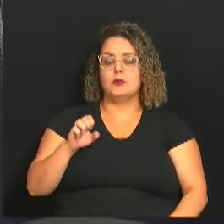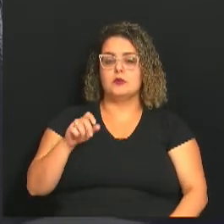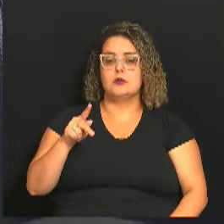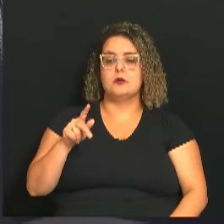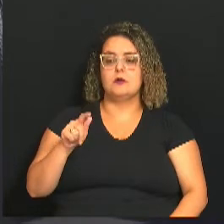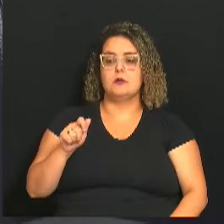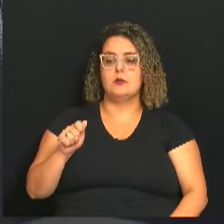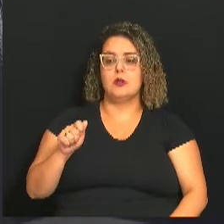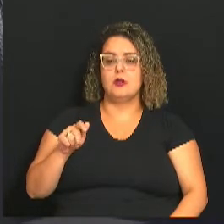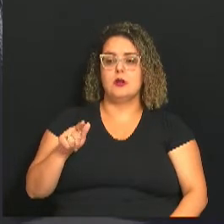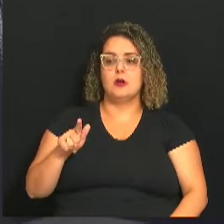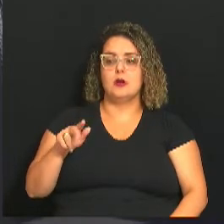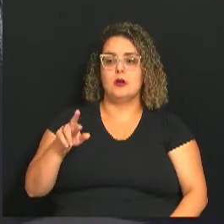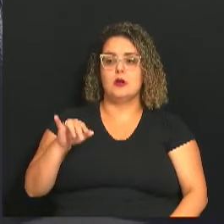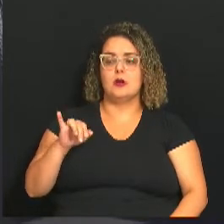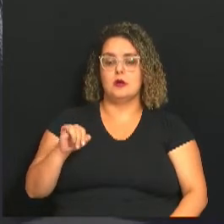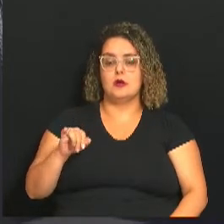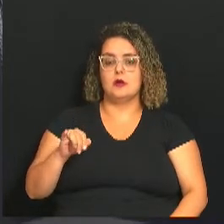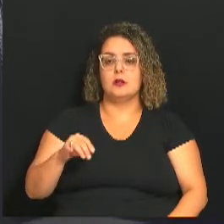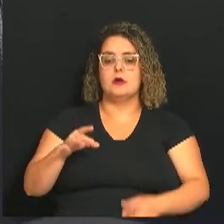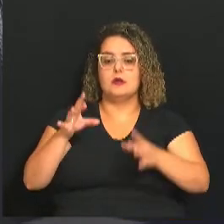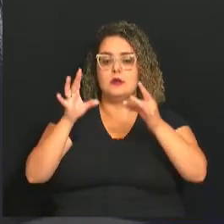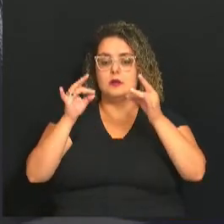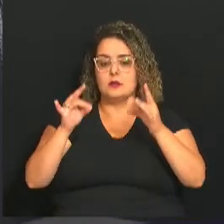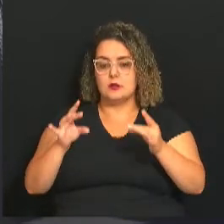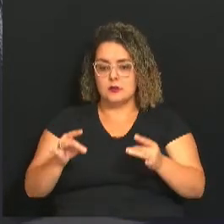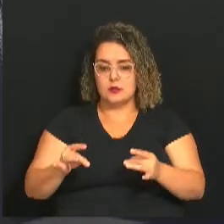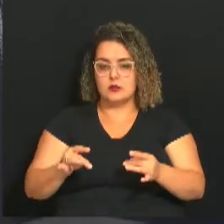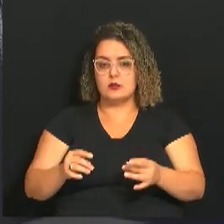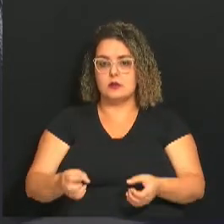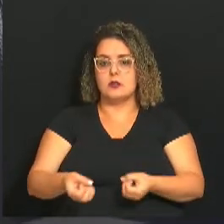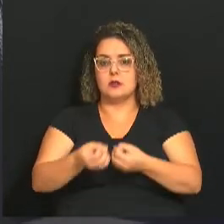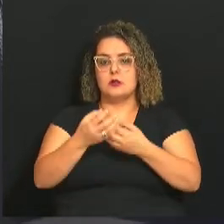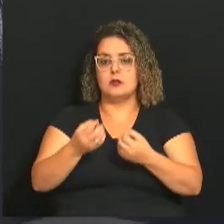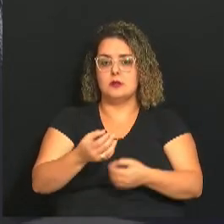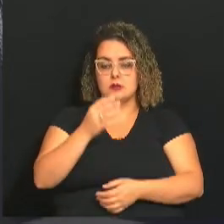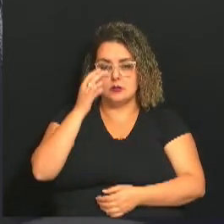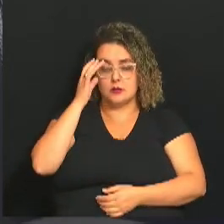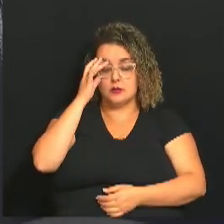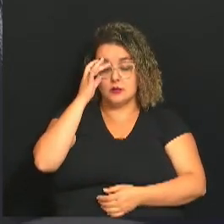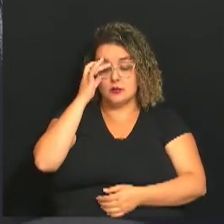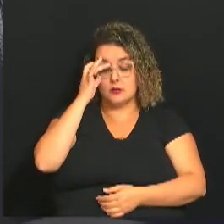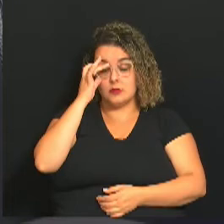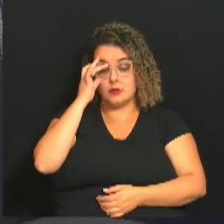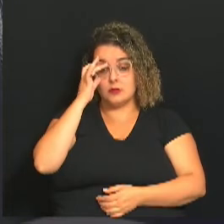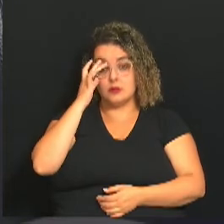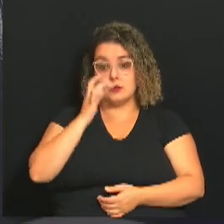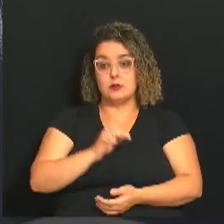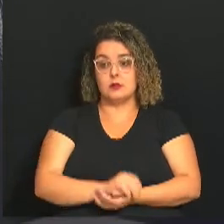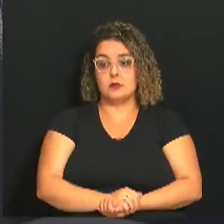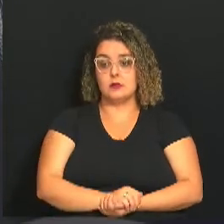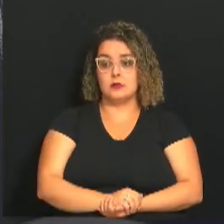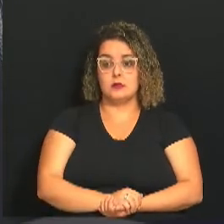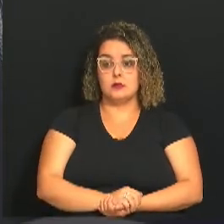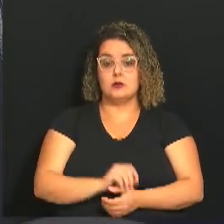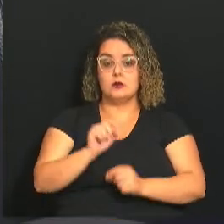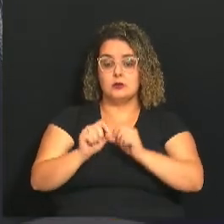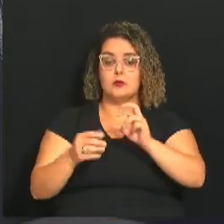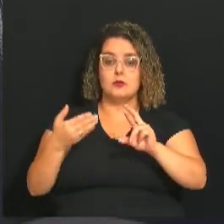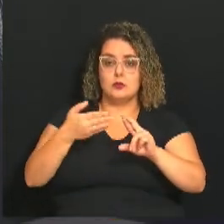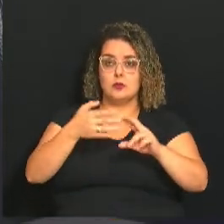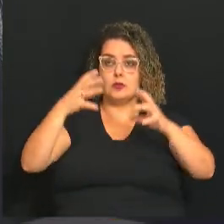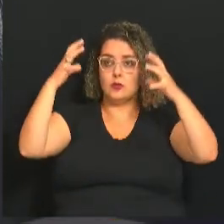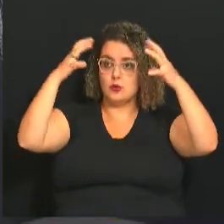dados, inclusive, buscar o que representa um determinado volume de